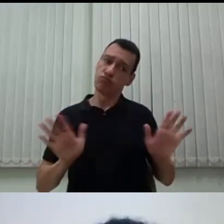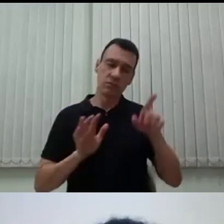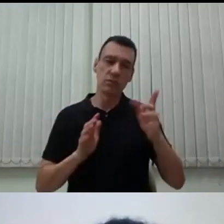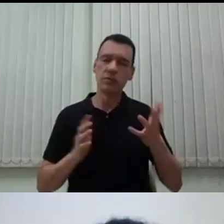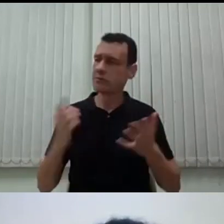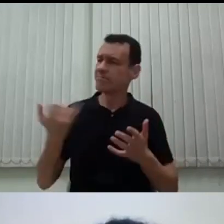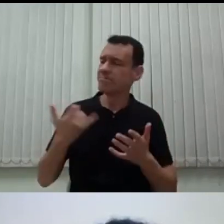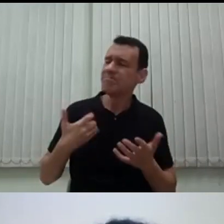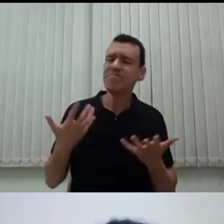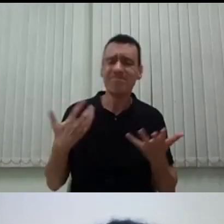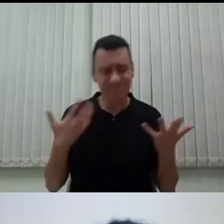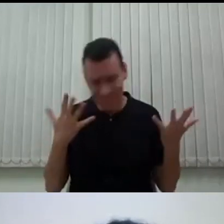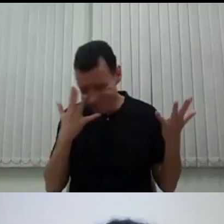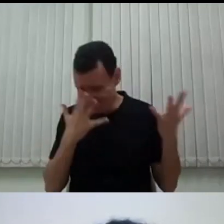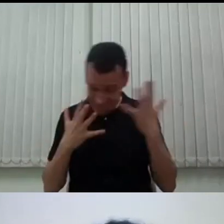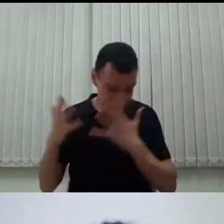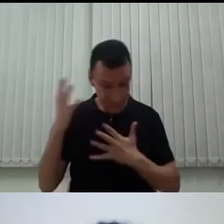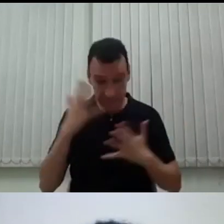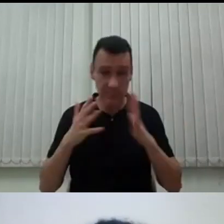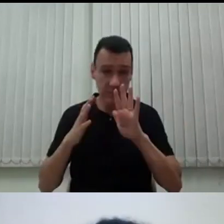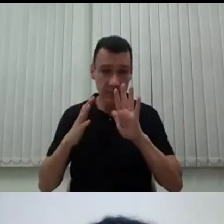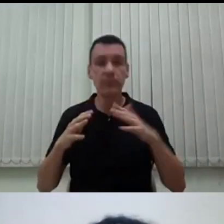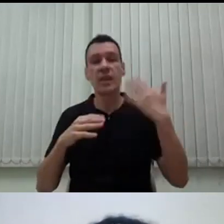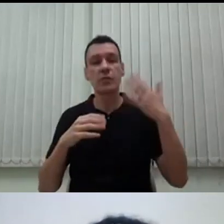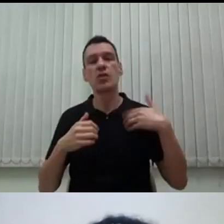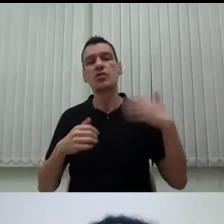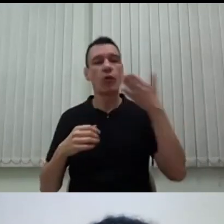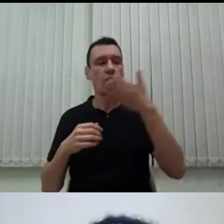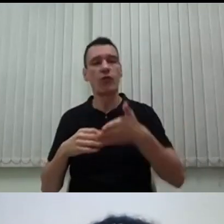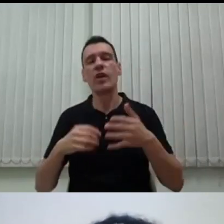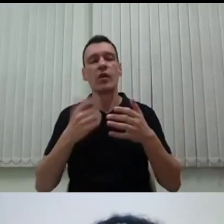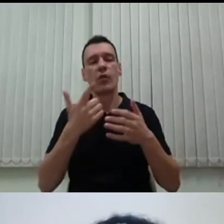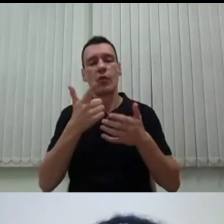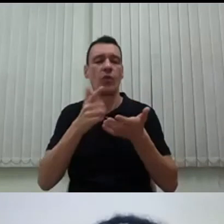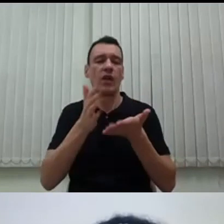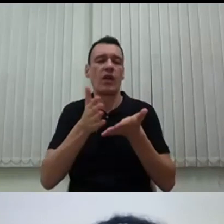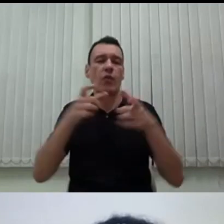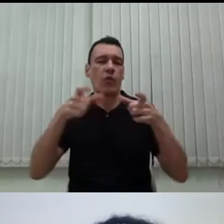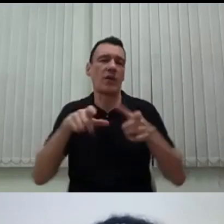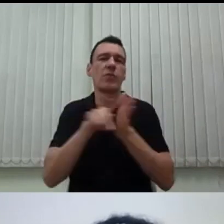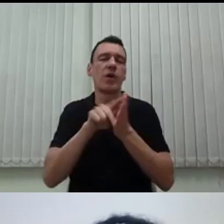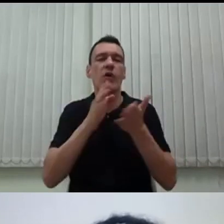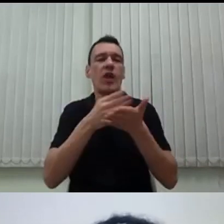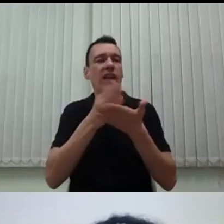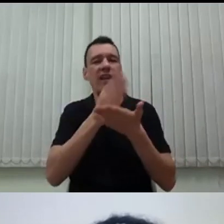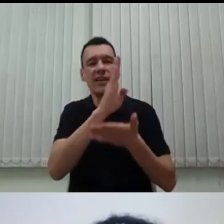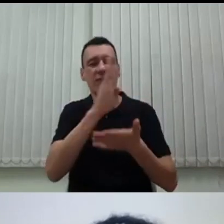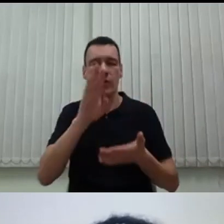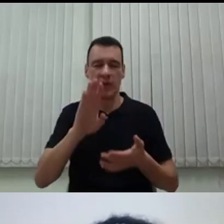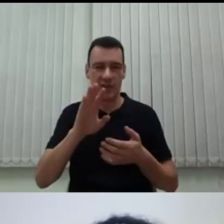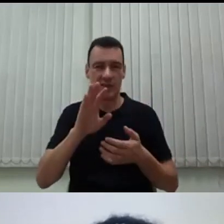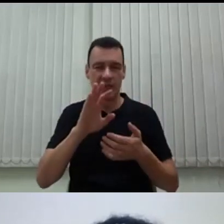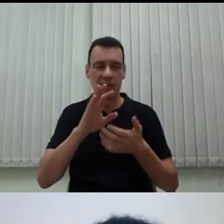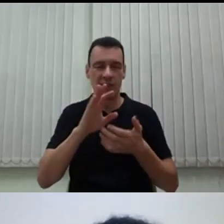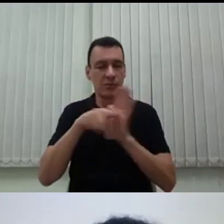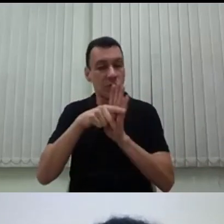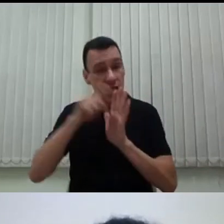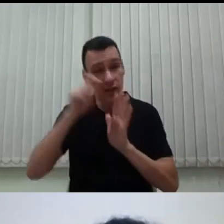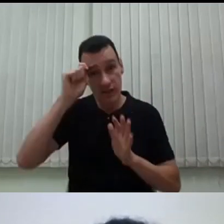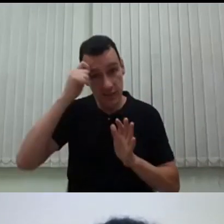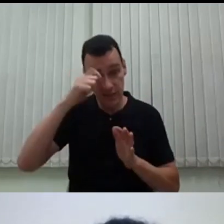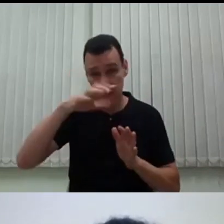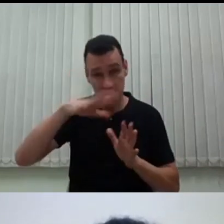acompanhei no evento, que foi a Cat, da Livraria Africanidades. E aí eu me senti à vontade de falar para ela, olha, o que eu faço